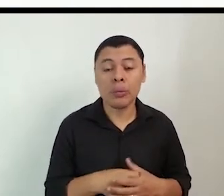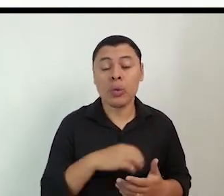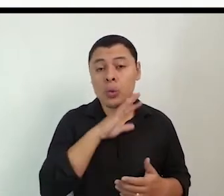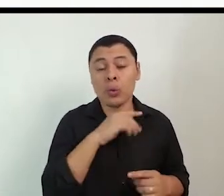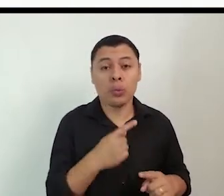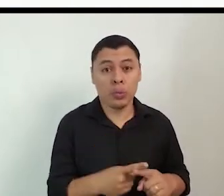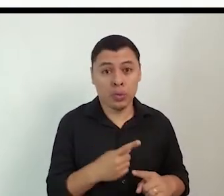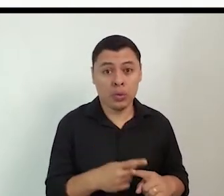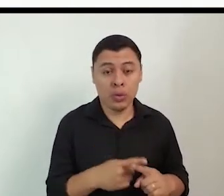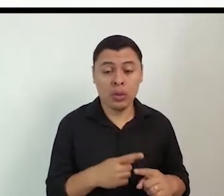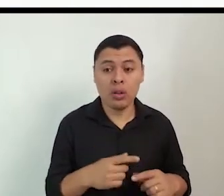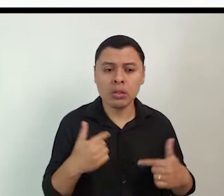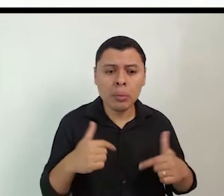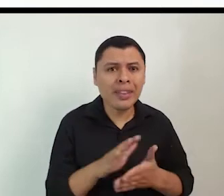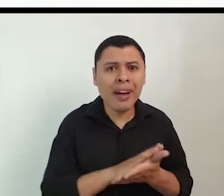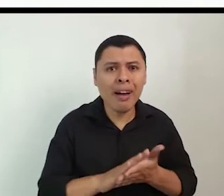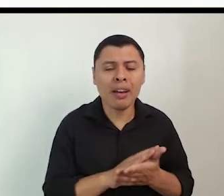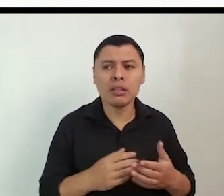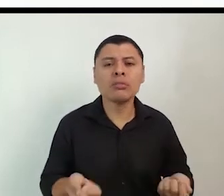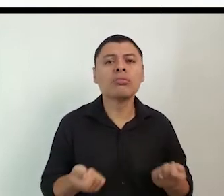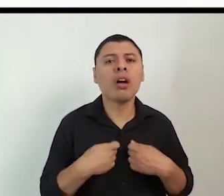gerando angústias na pessoa.